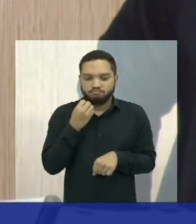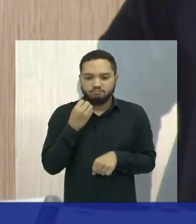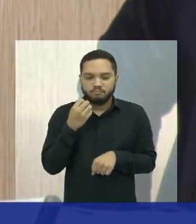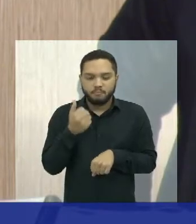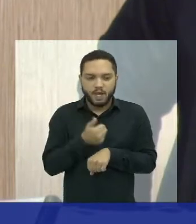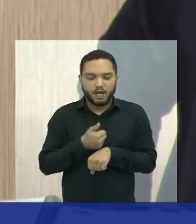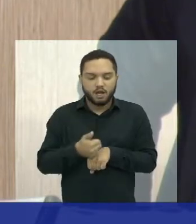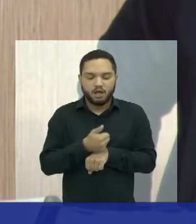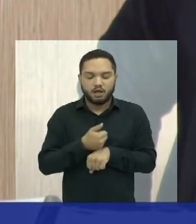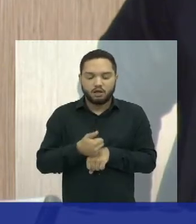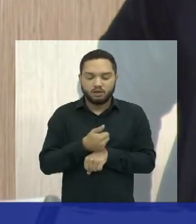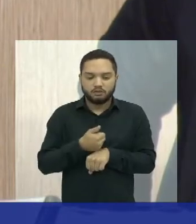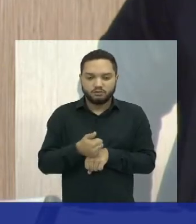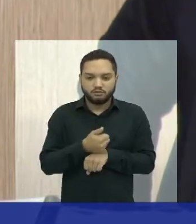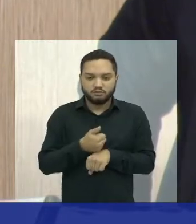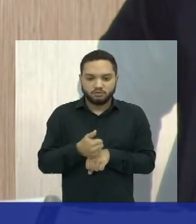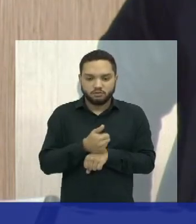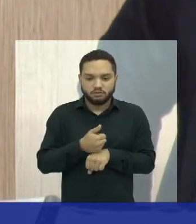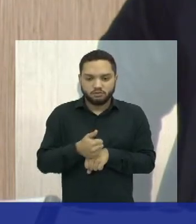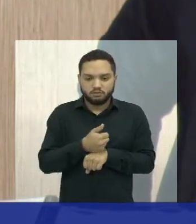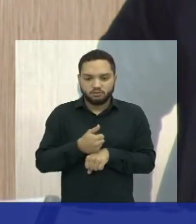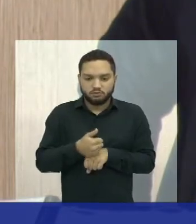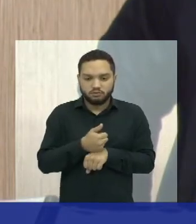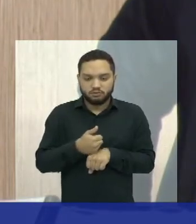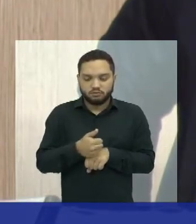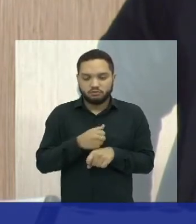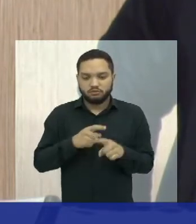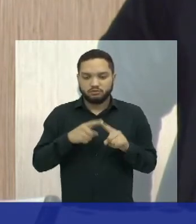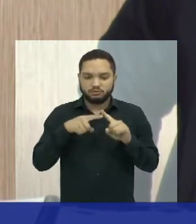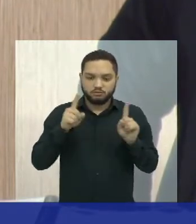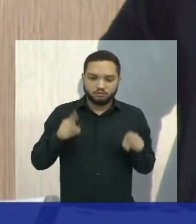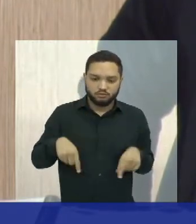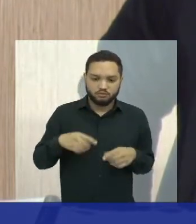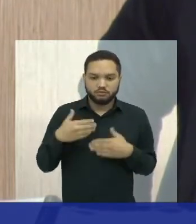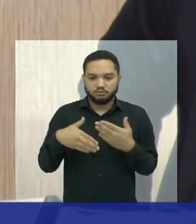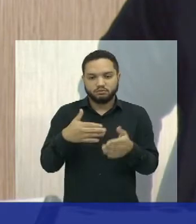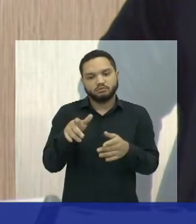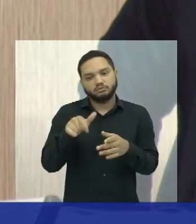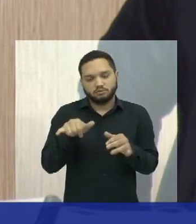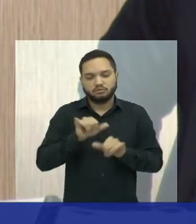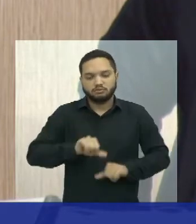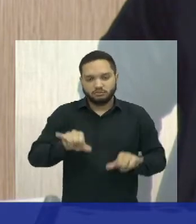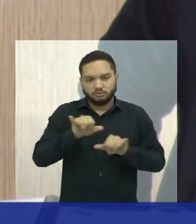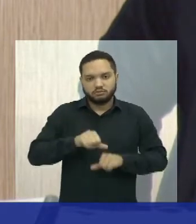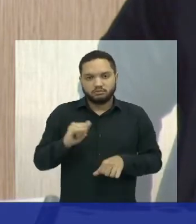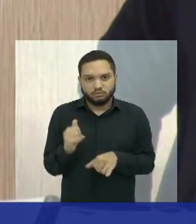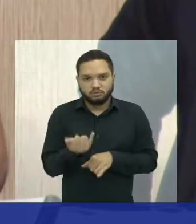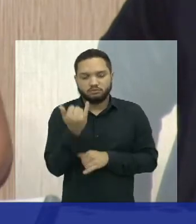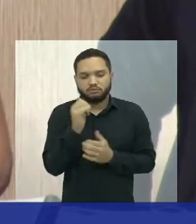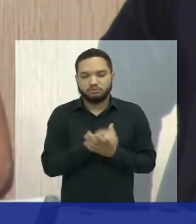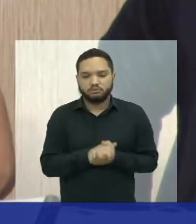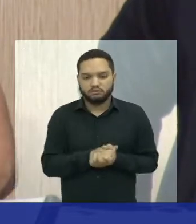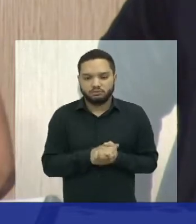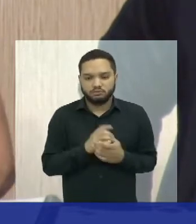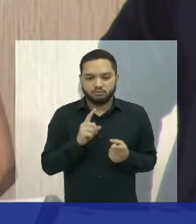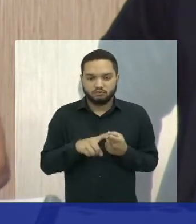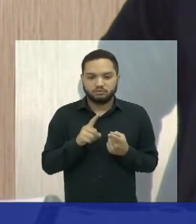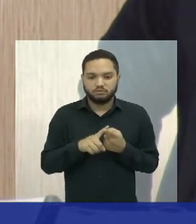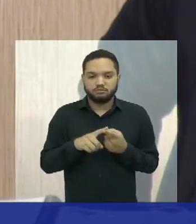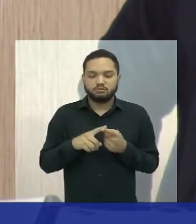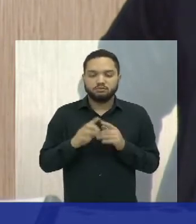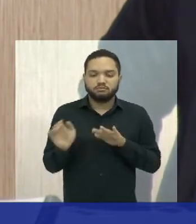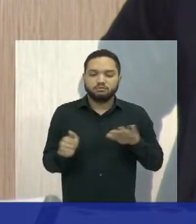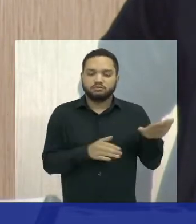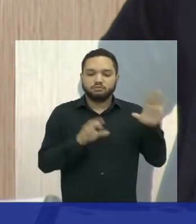os nossos projetos e processos sejam divulgados. E queria falar um pouco do Conselho Gestor